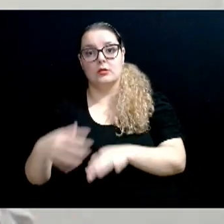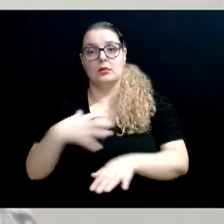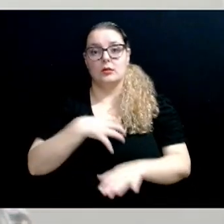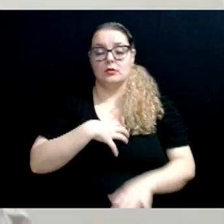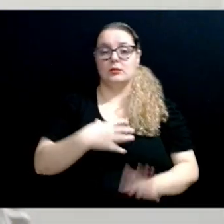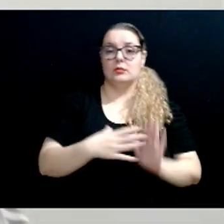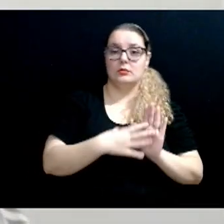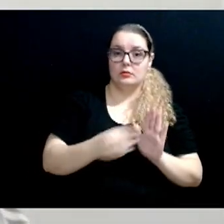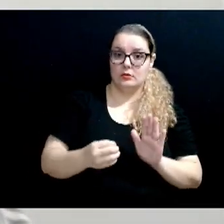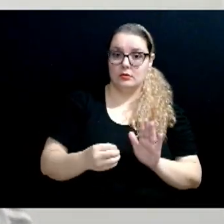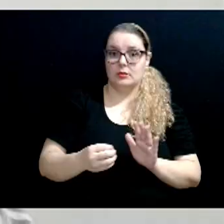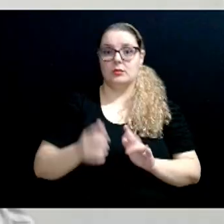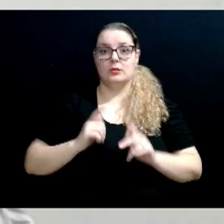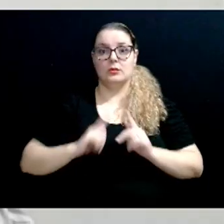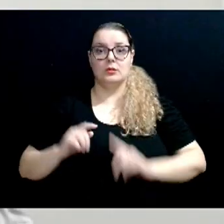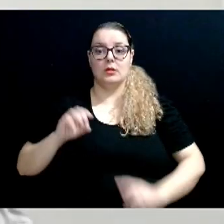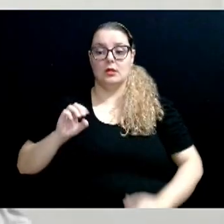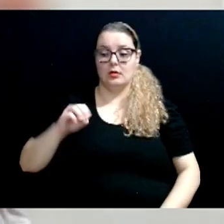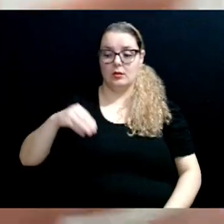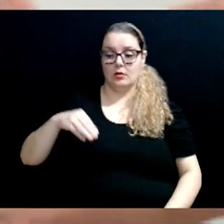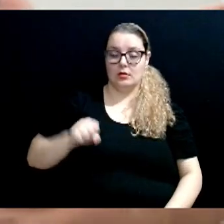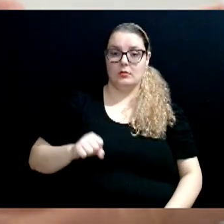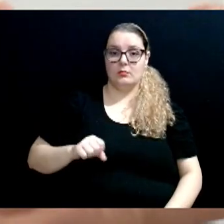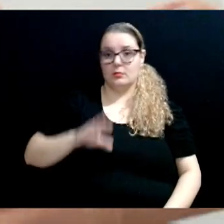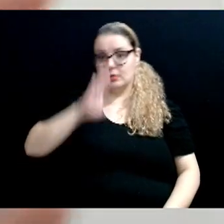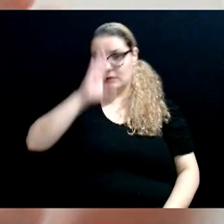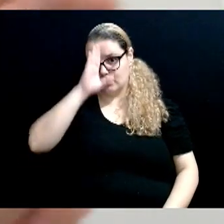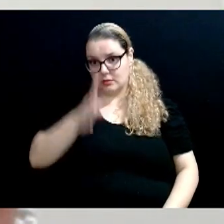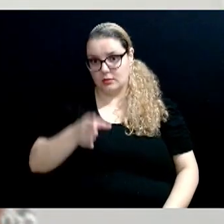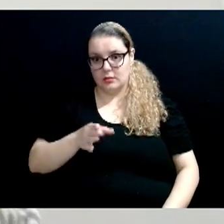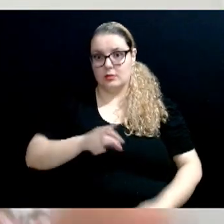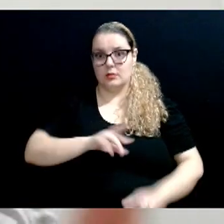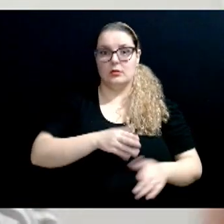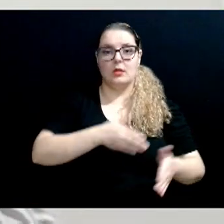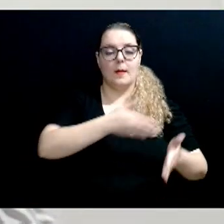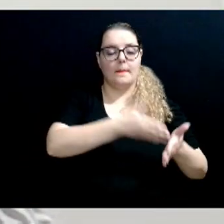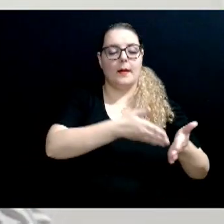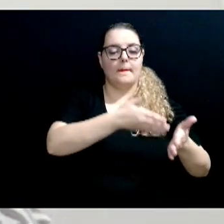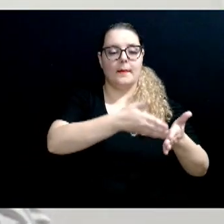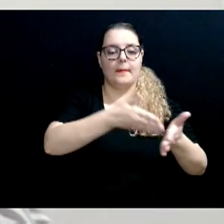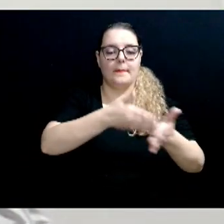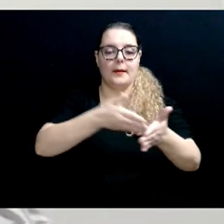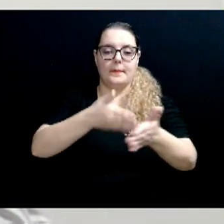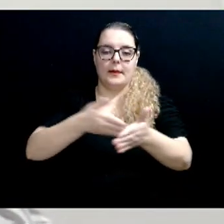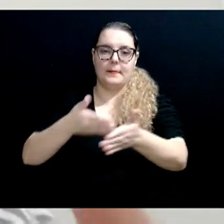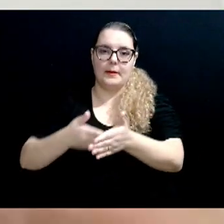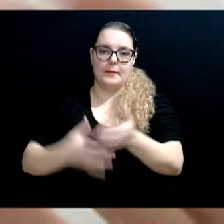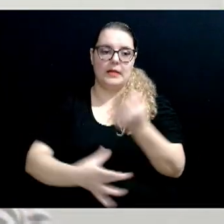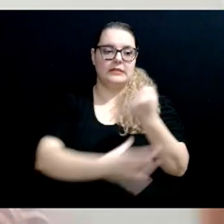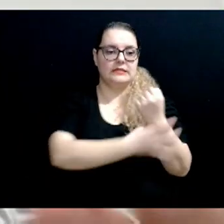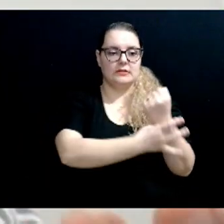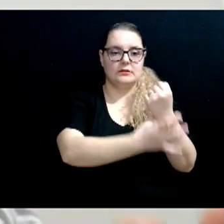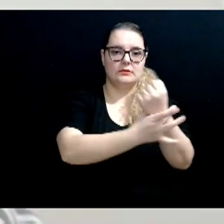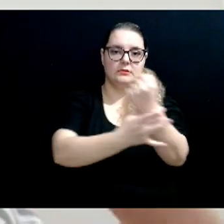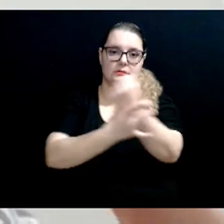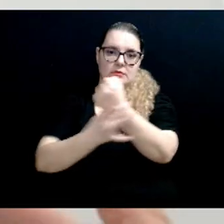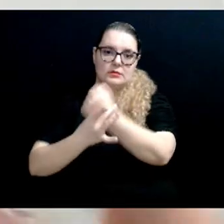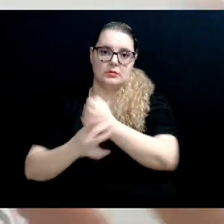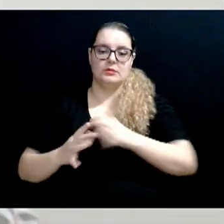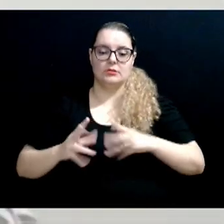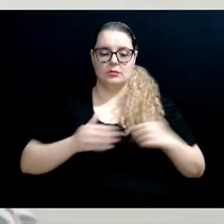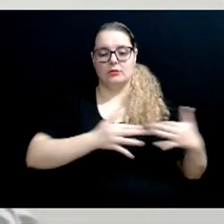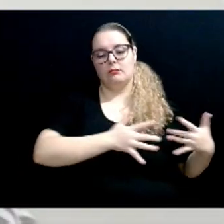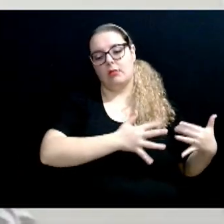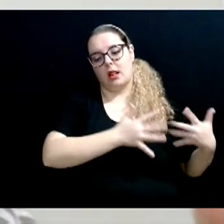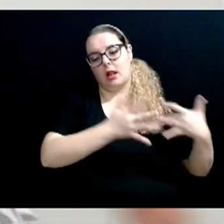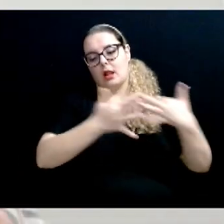preconiza, ela estabelece múltiplas barreiras de segurança ao longo de todo o sistema, como eu disse, para que você tenha uma